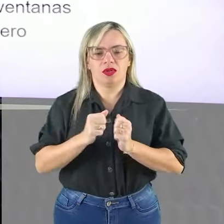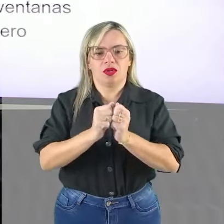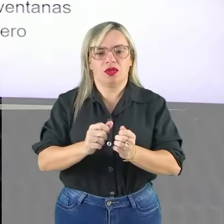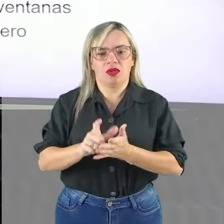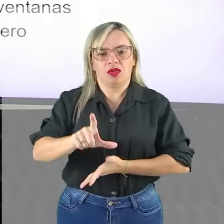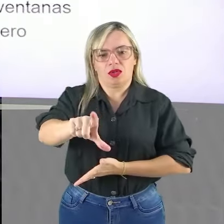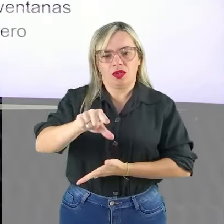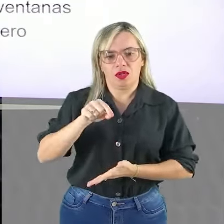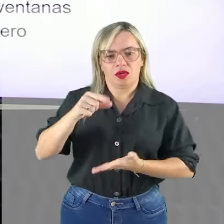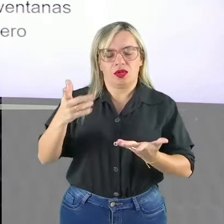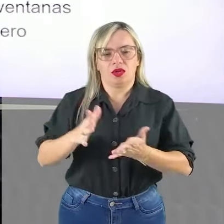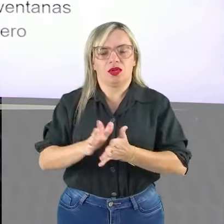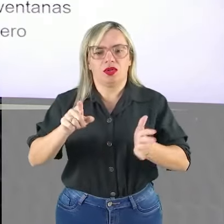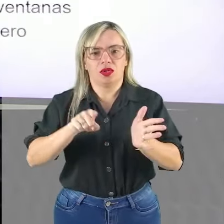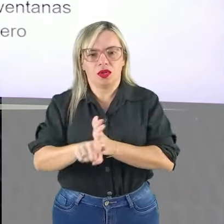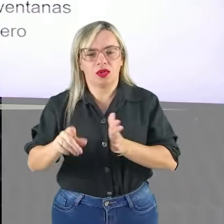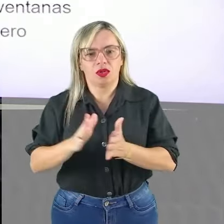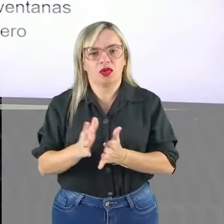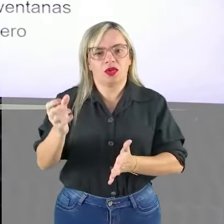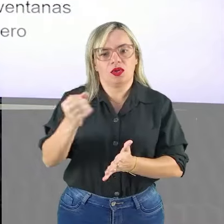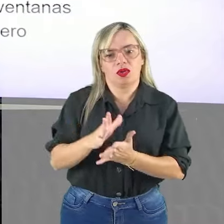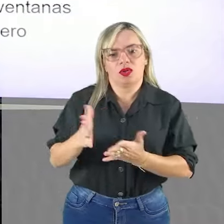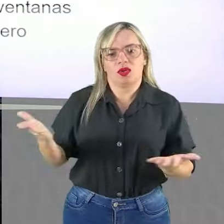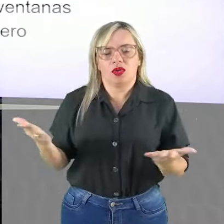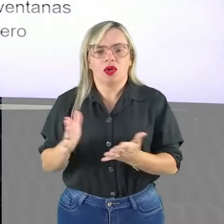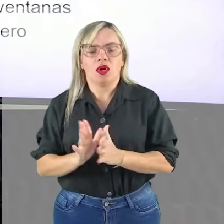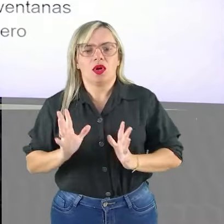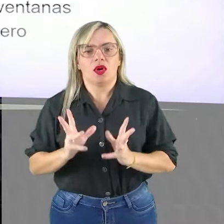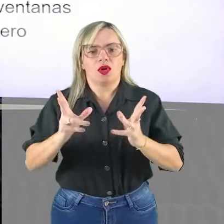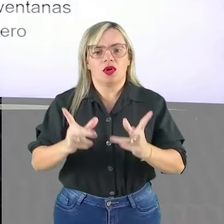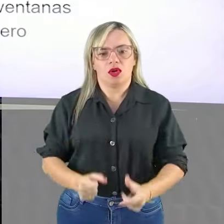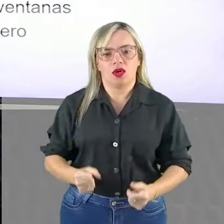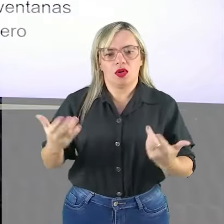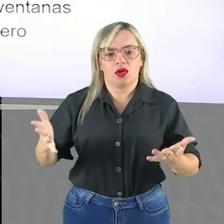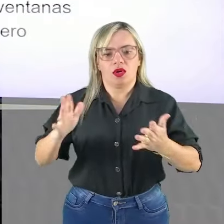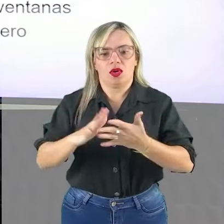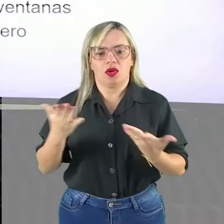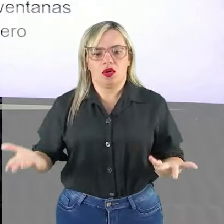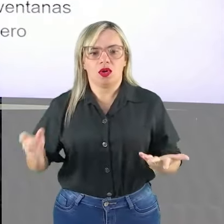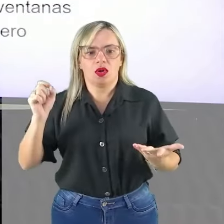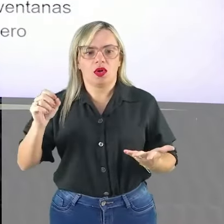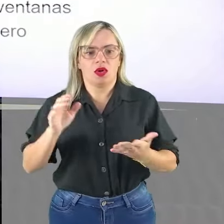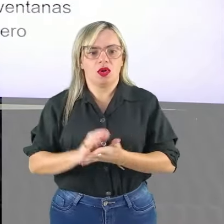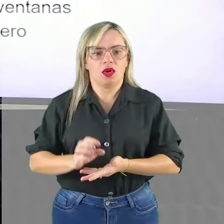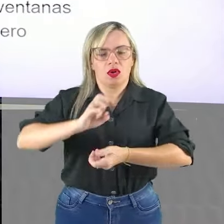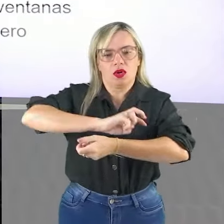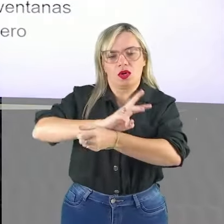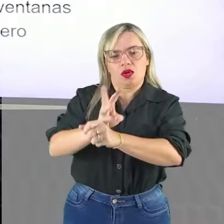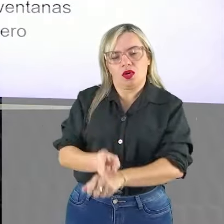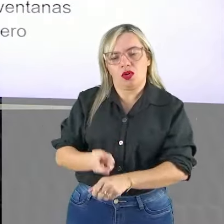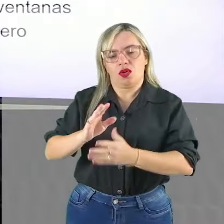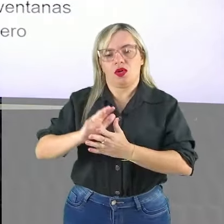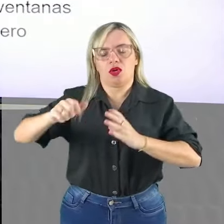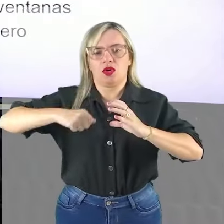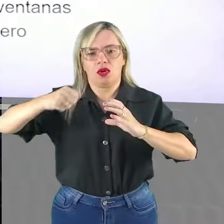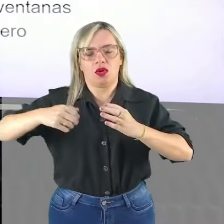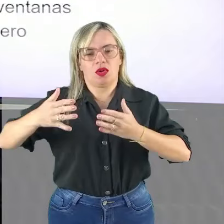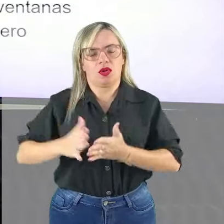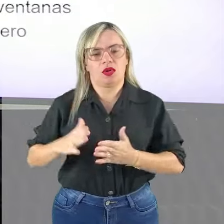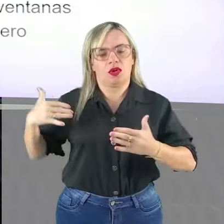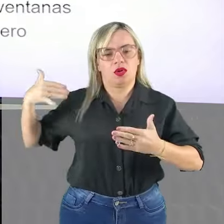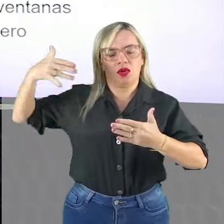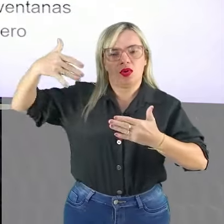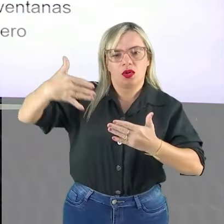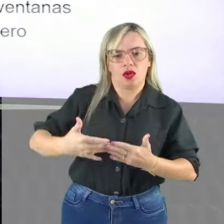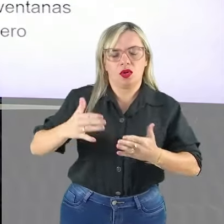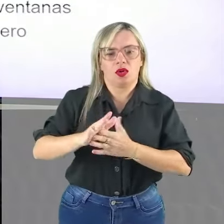selecionei questões recentes né todas as questões que caíram aí na Uema ao longo desses tempos né que a gente vai ver dentro dos vídeos né dentro aqui do